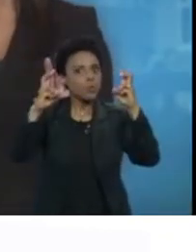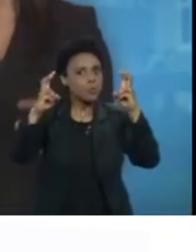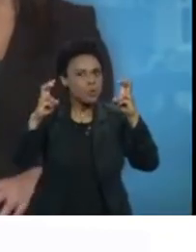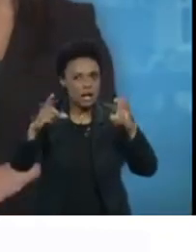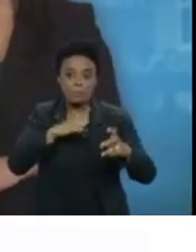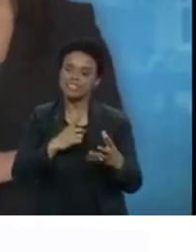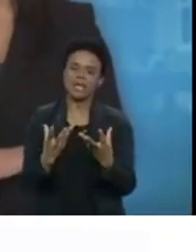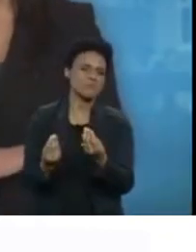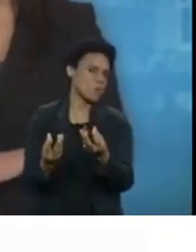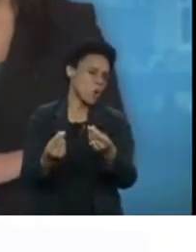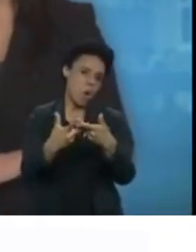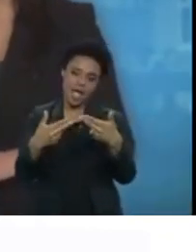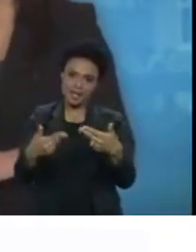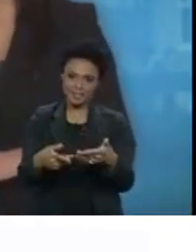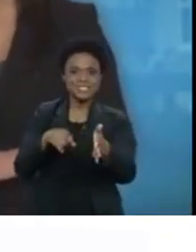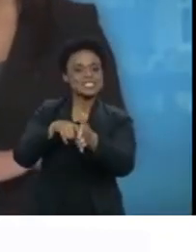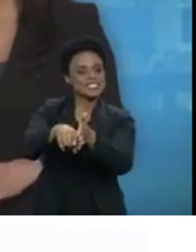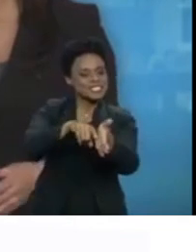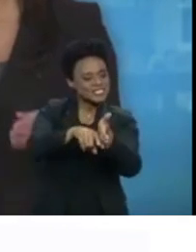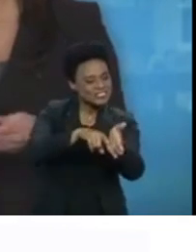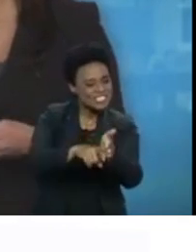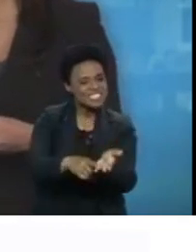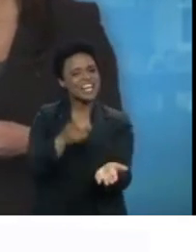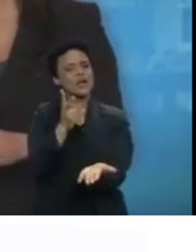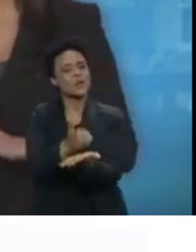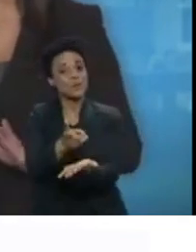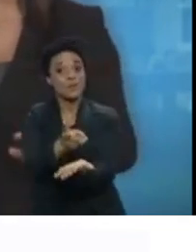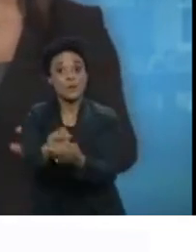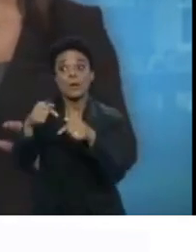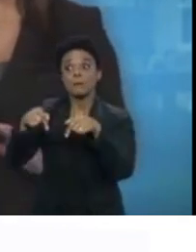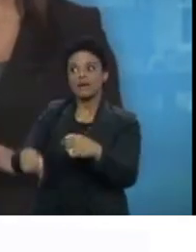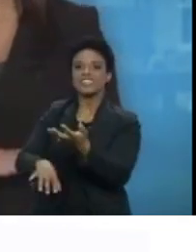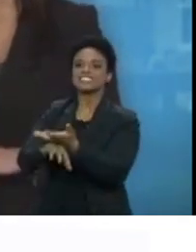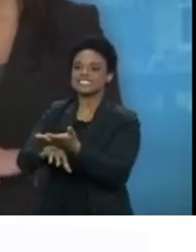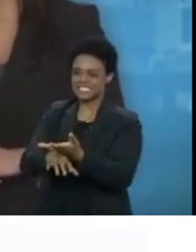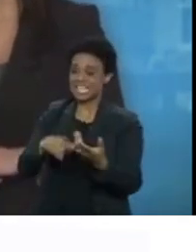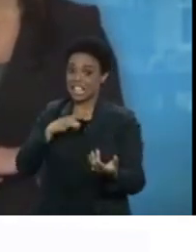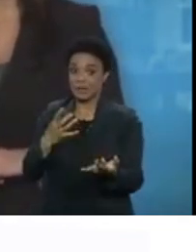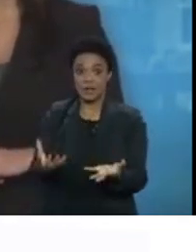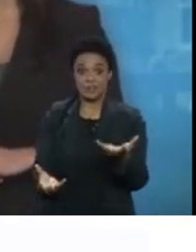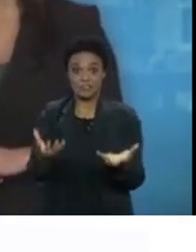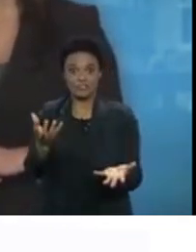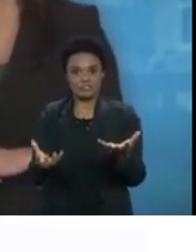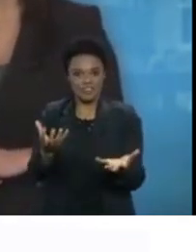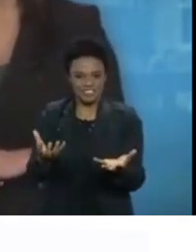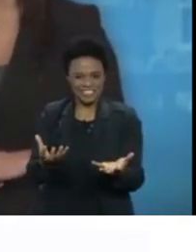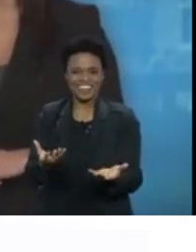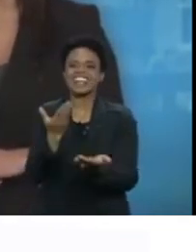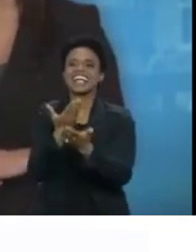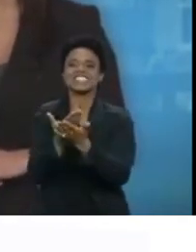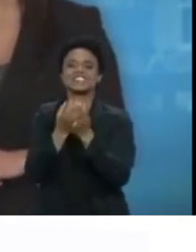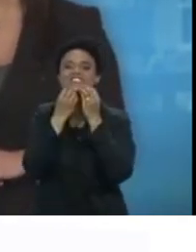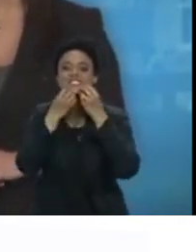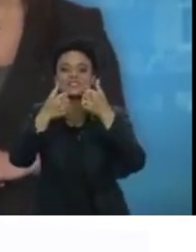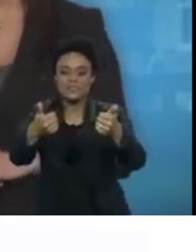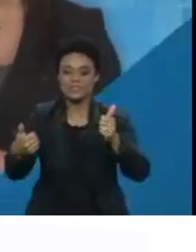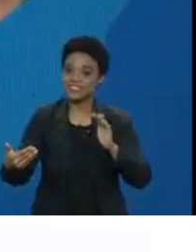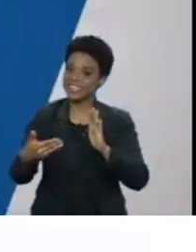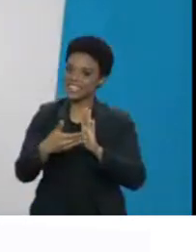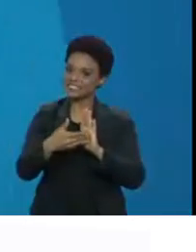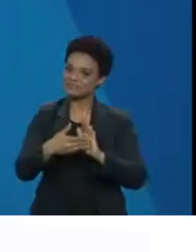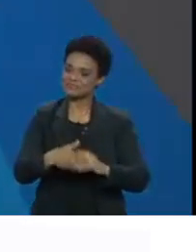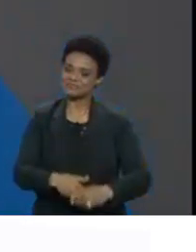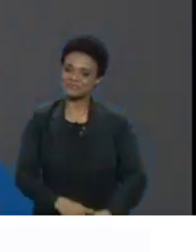ainda vai longe. Então continue suas pesquisas porque essa matéria promete pegar fogo. Bons estudos e até a próxima!